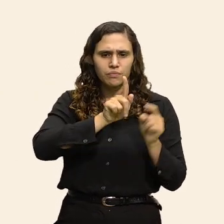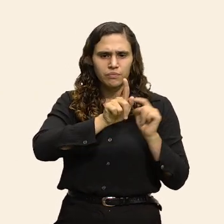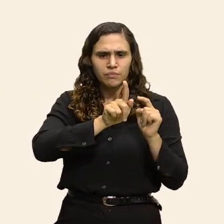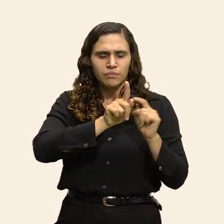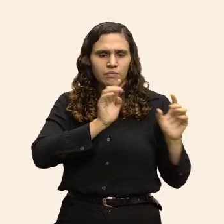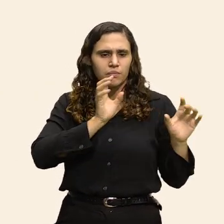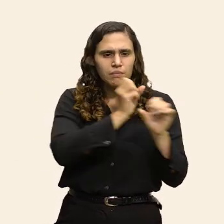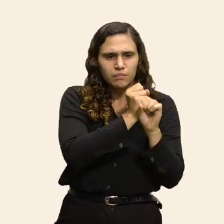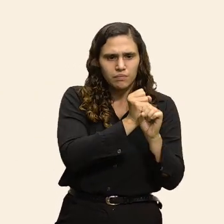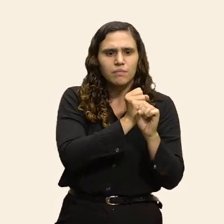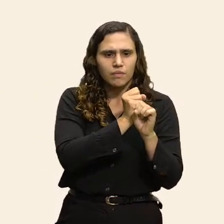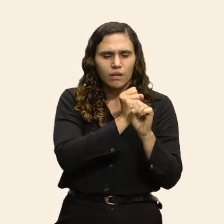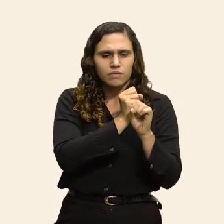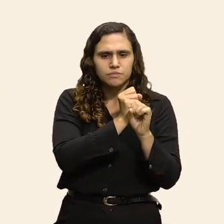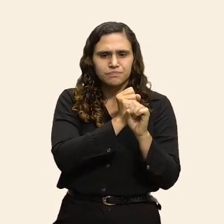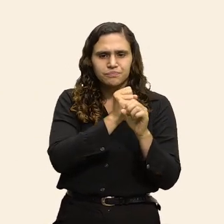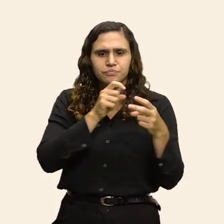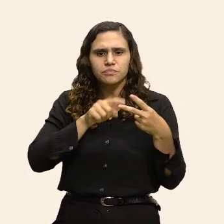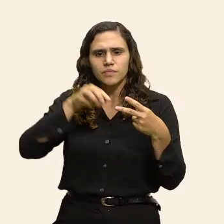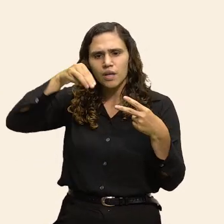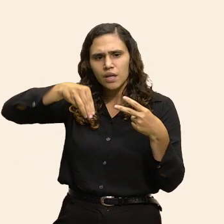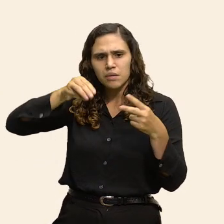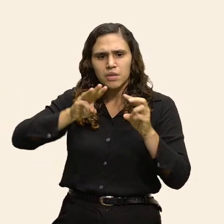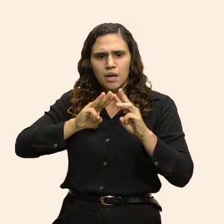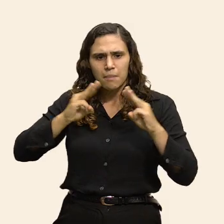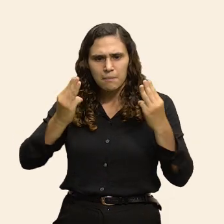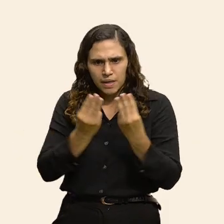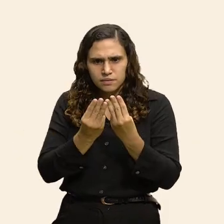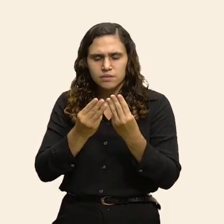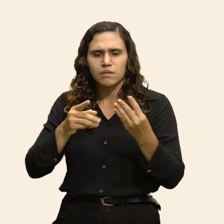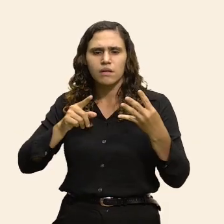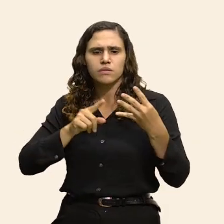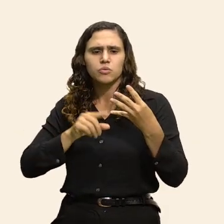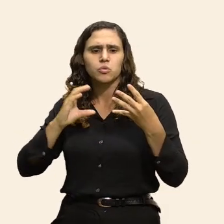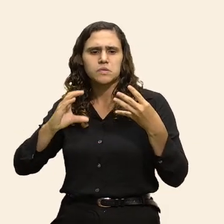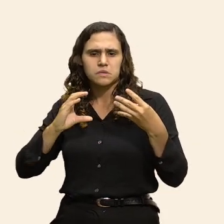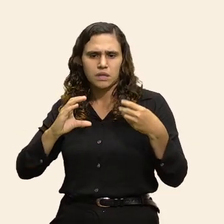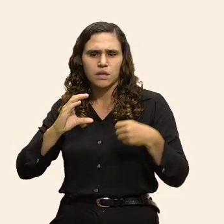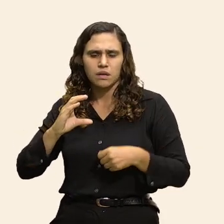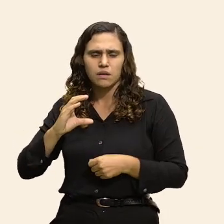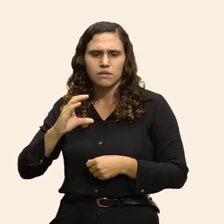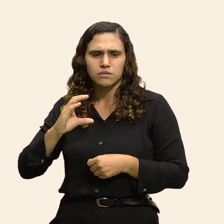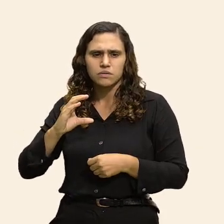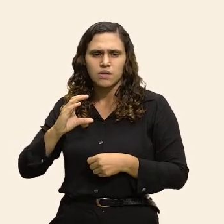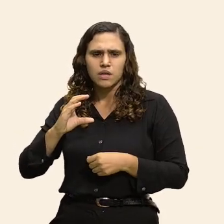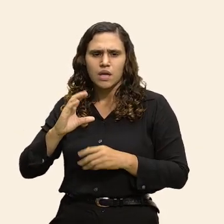ser em joule ou em caloria, M é a massa da substância, Czinho